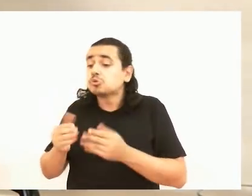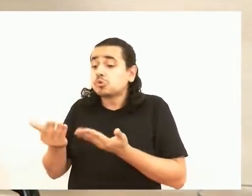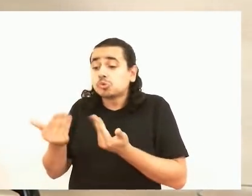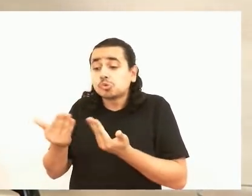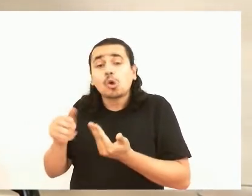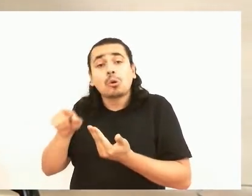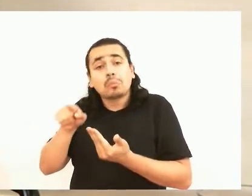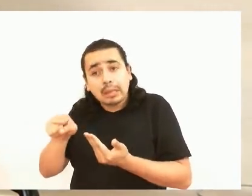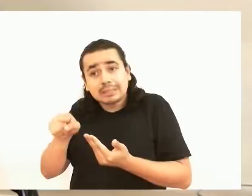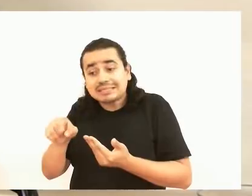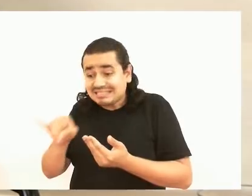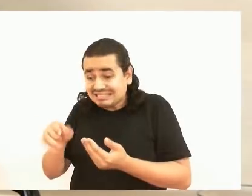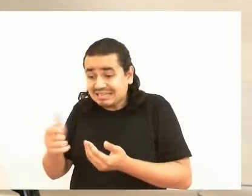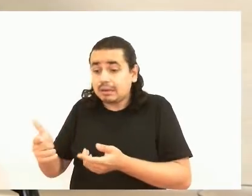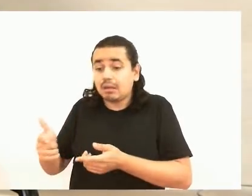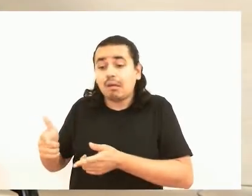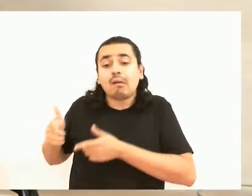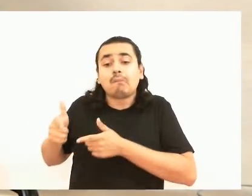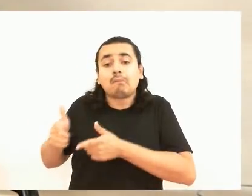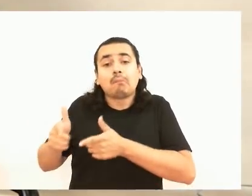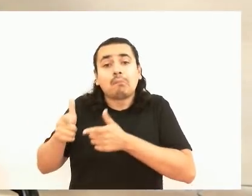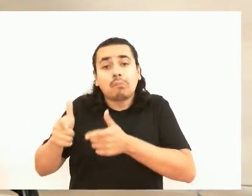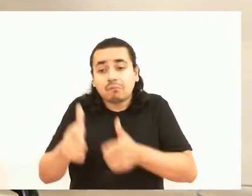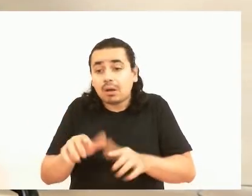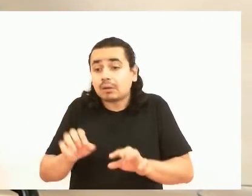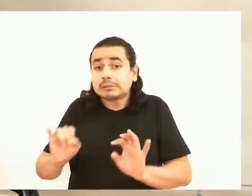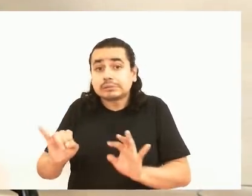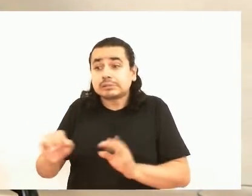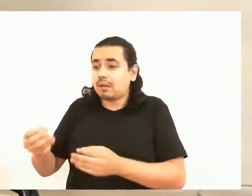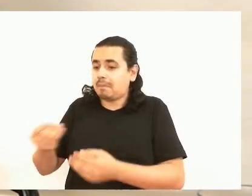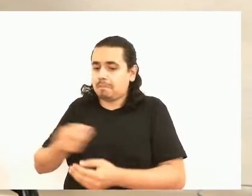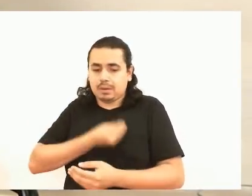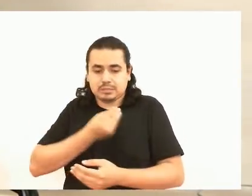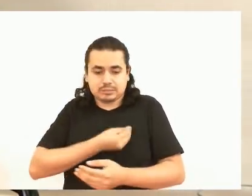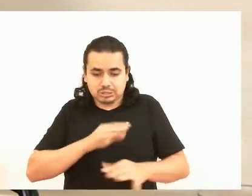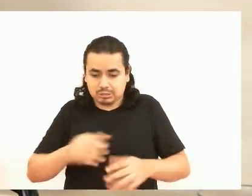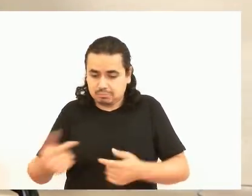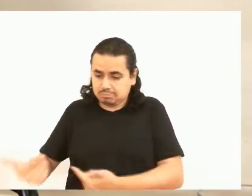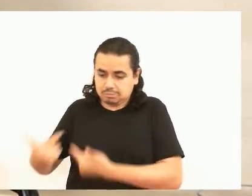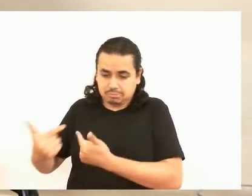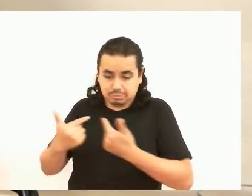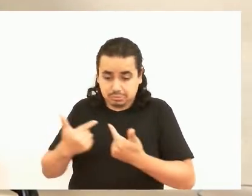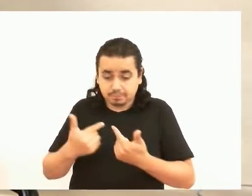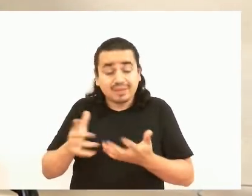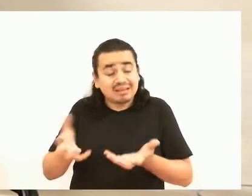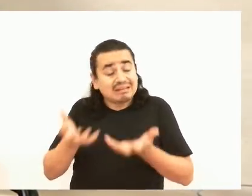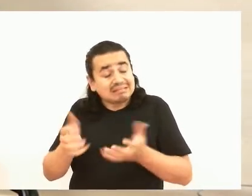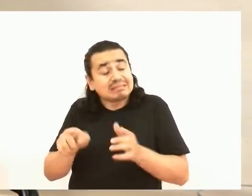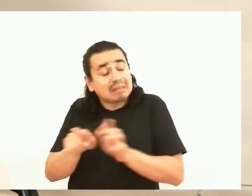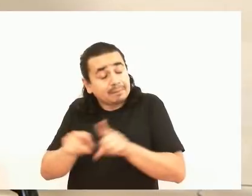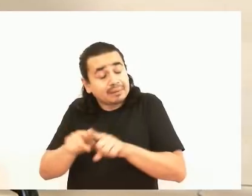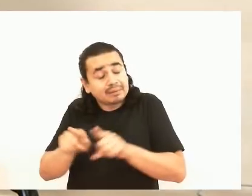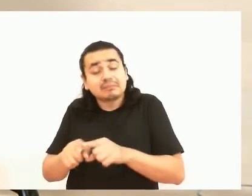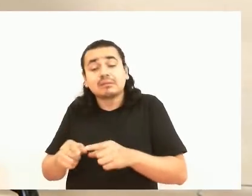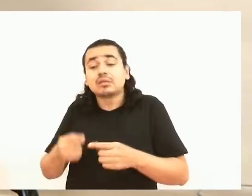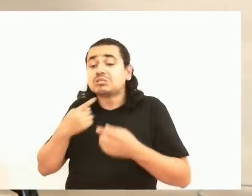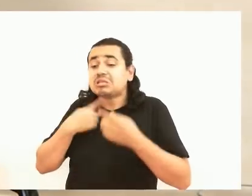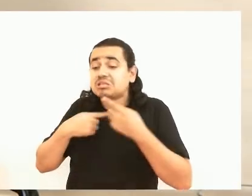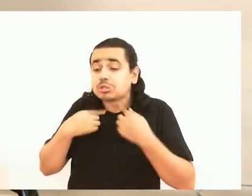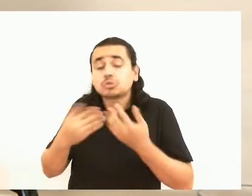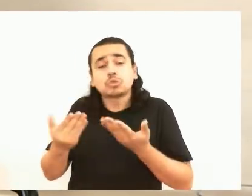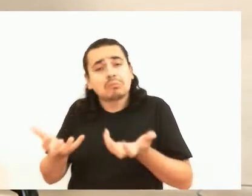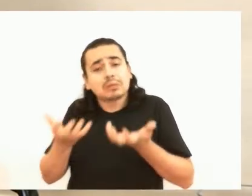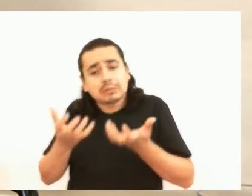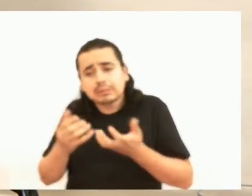se ele é provocado pela presença como eu falei com uma criança ele tem muito desejo pelo movimento